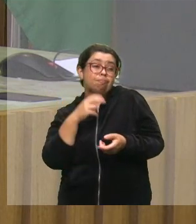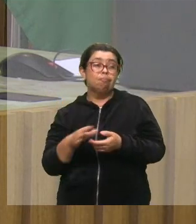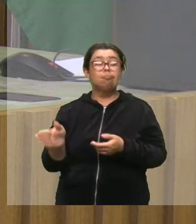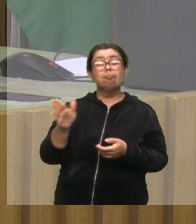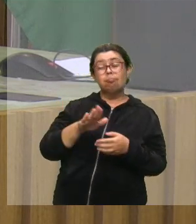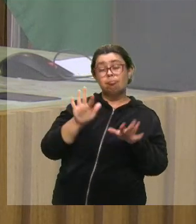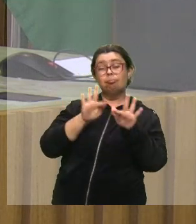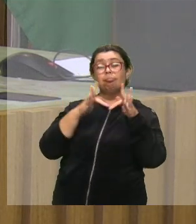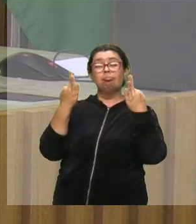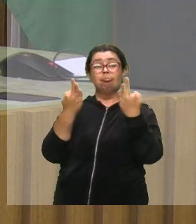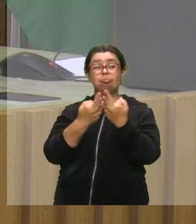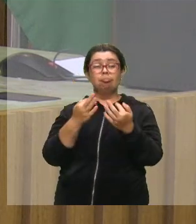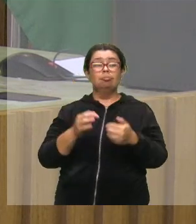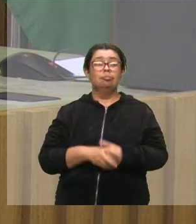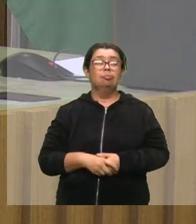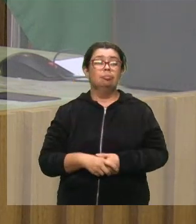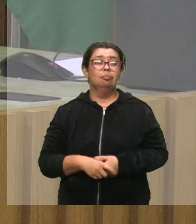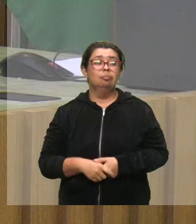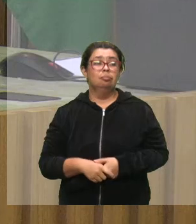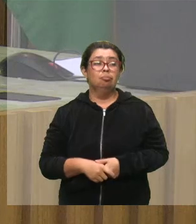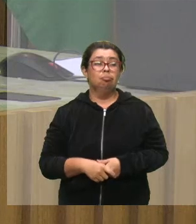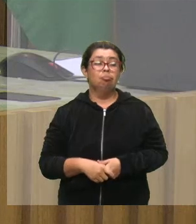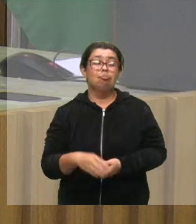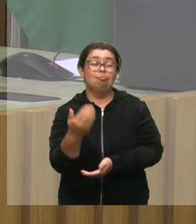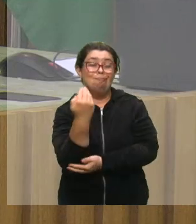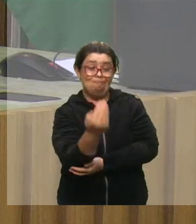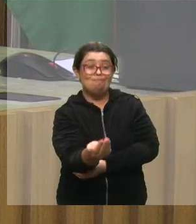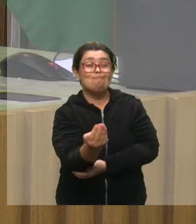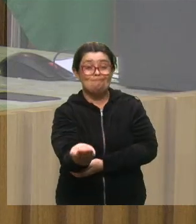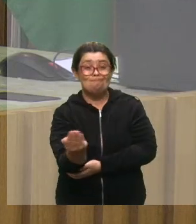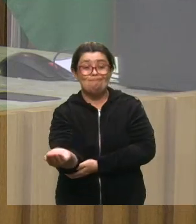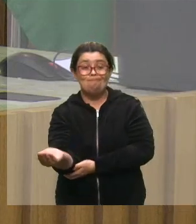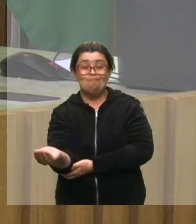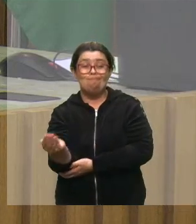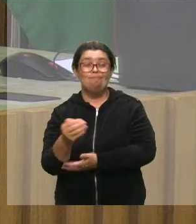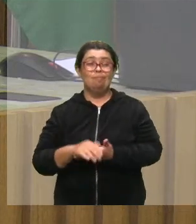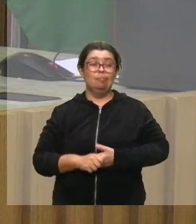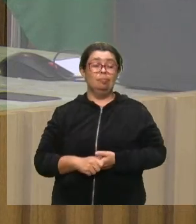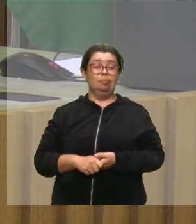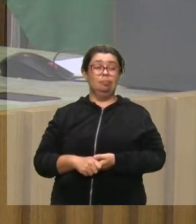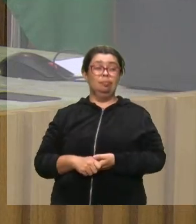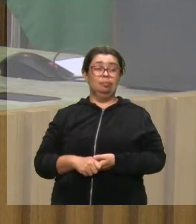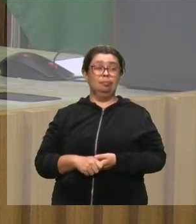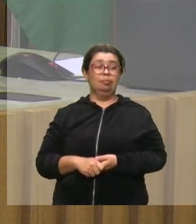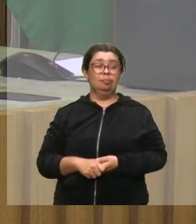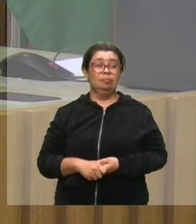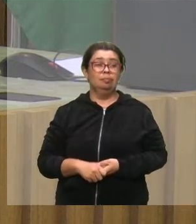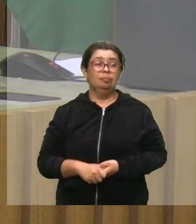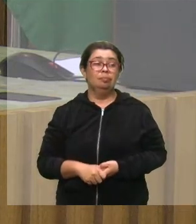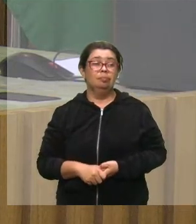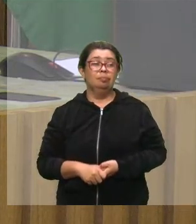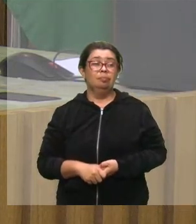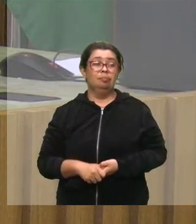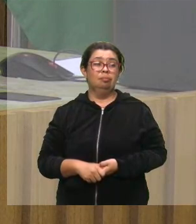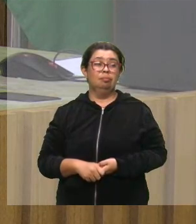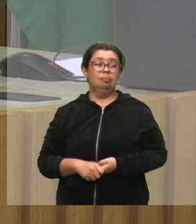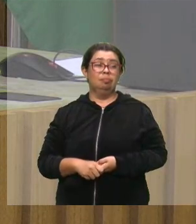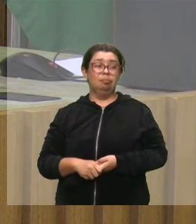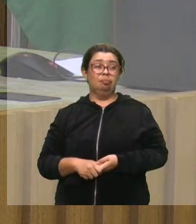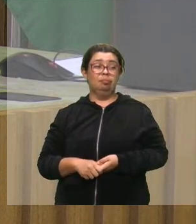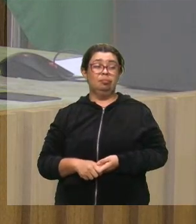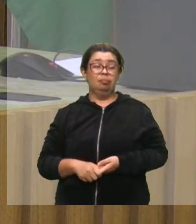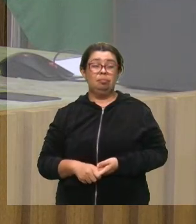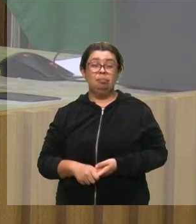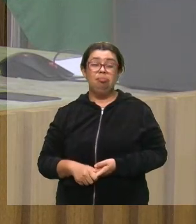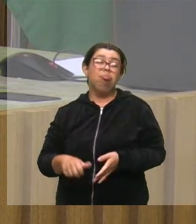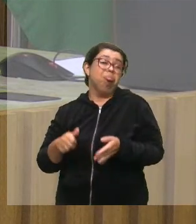família, que nem um mendigo, né? Que na situação de morador de rua, às vezes você quer chegar lá, quer levar um presente